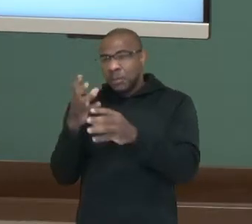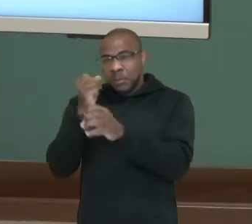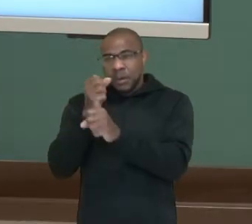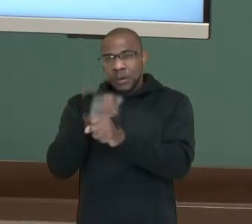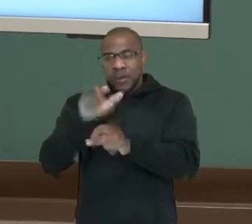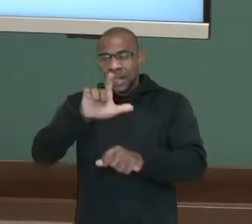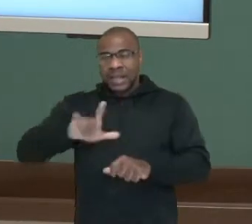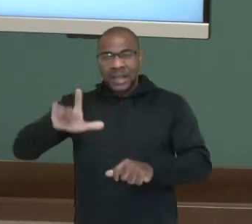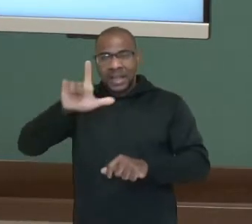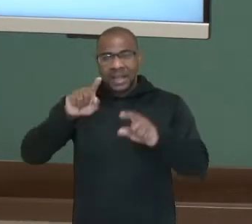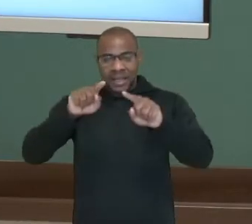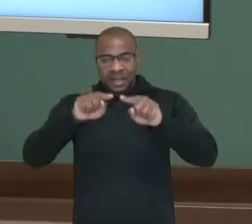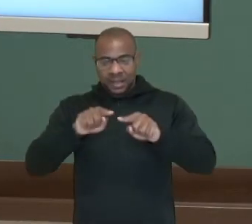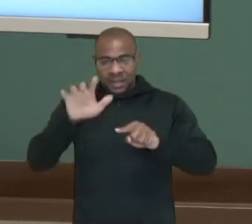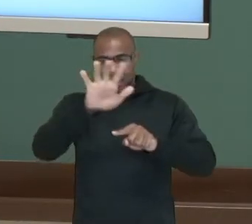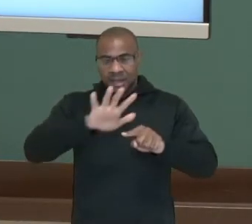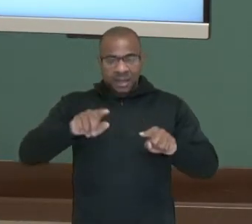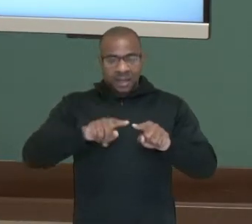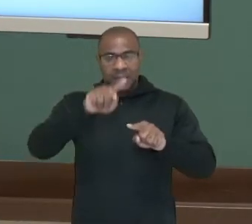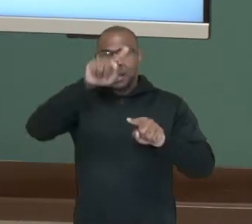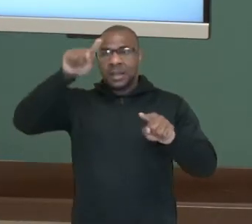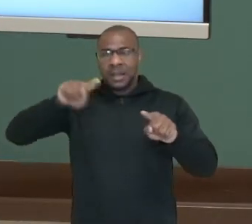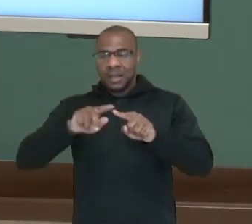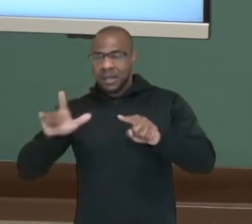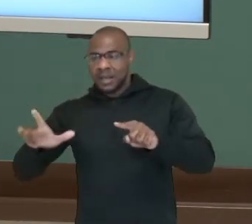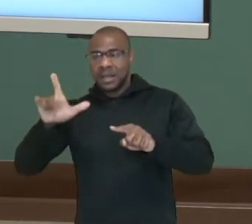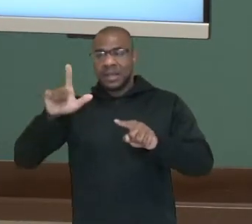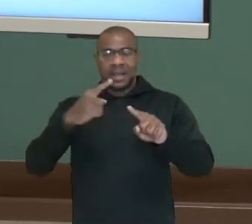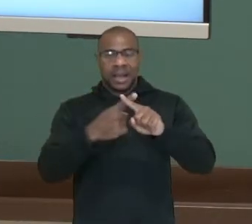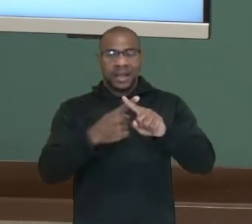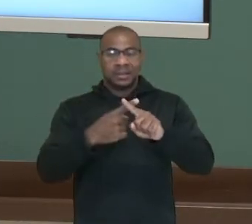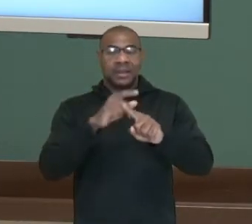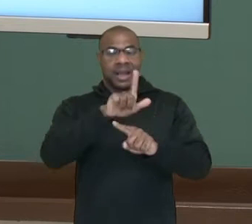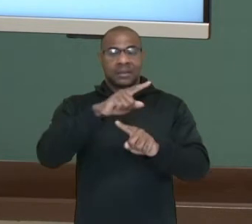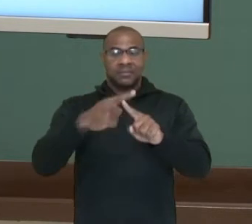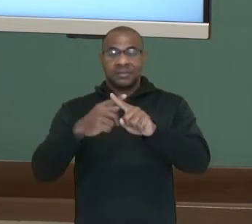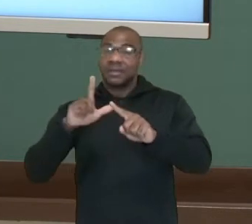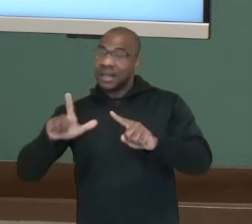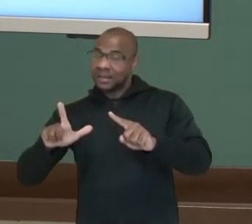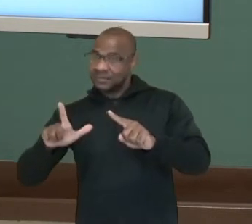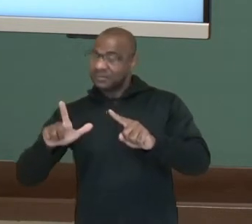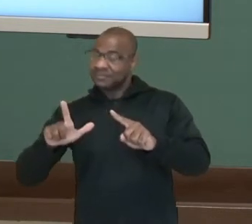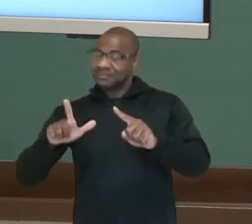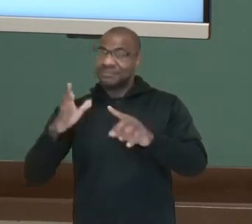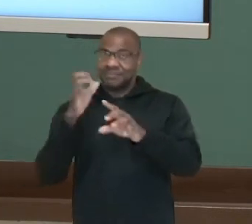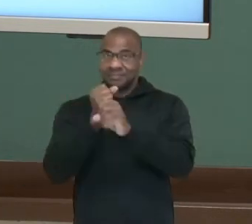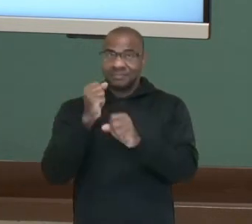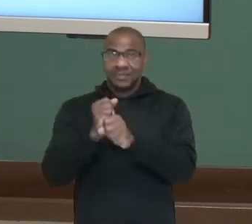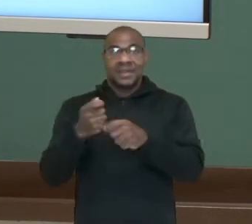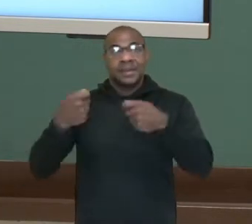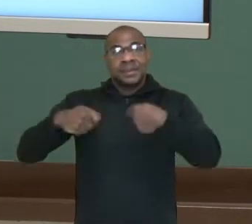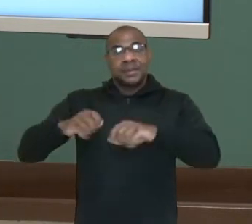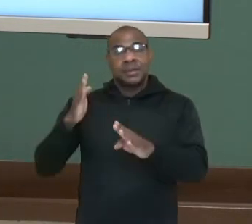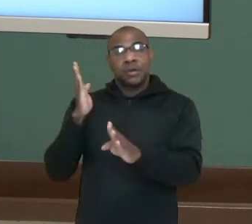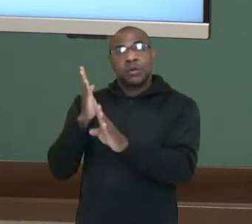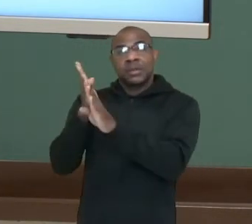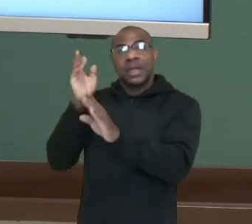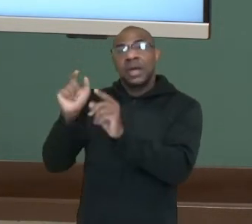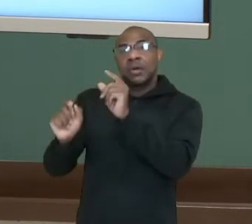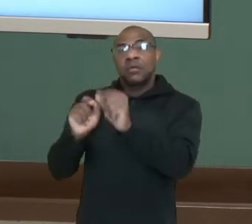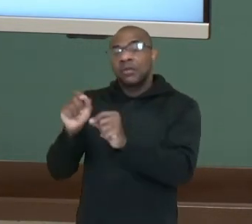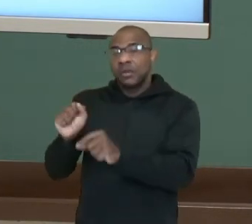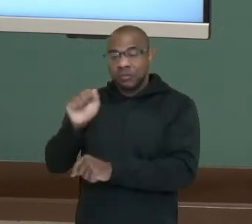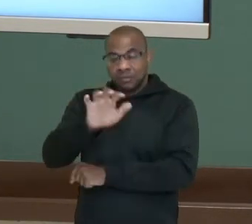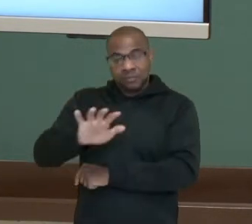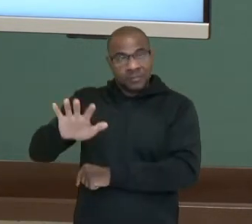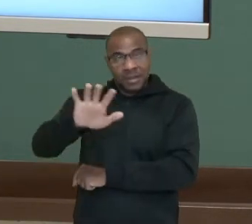Lado vezes lado ou lado ao quadrado. Então, preciso da medida dos lados para encontrar o valor da